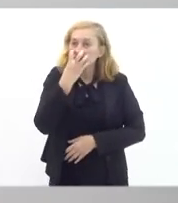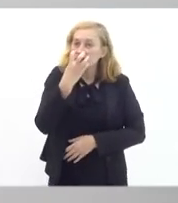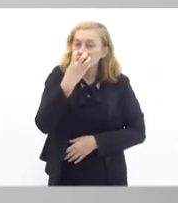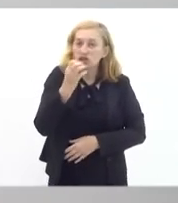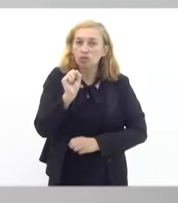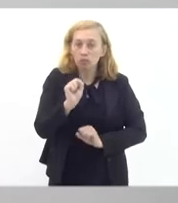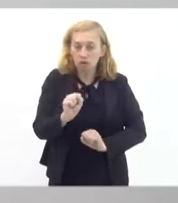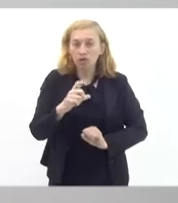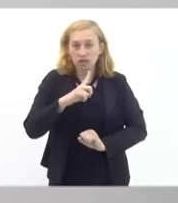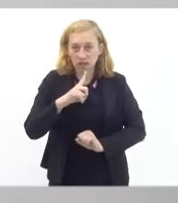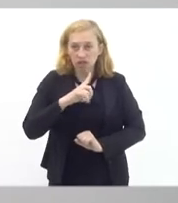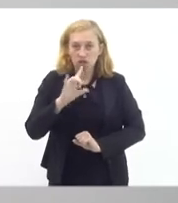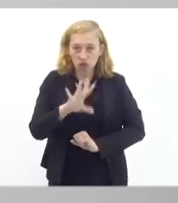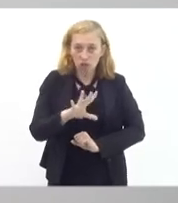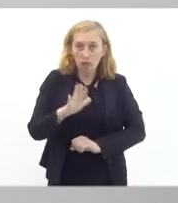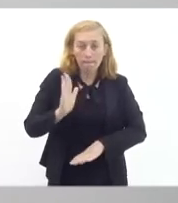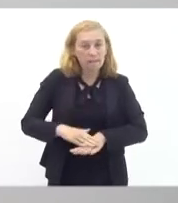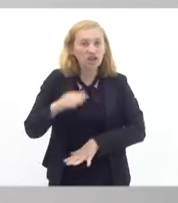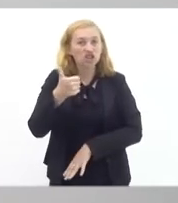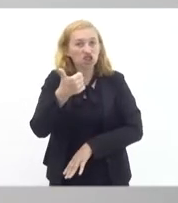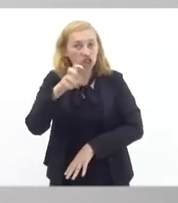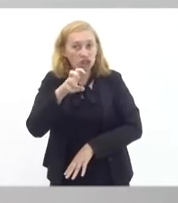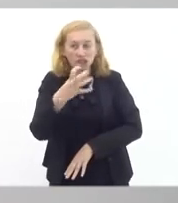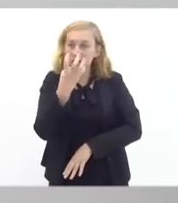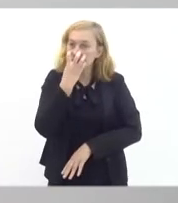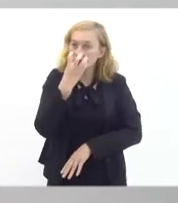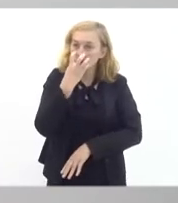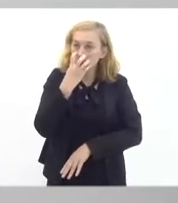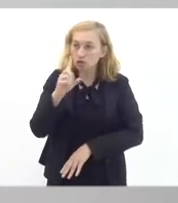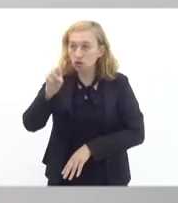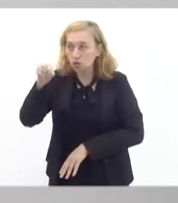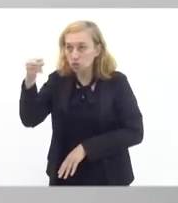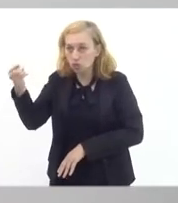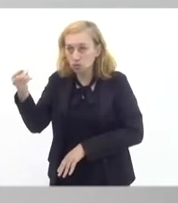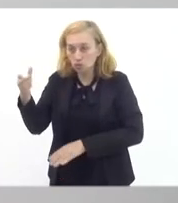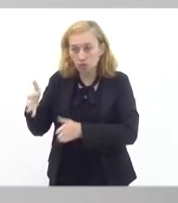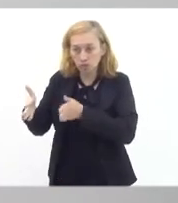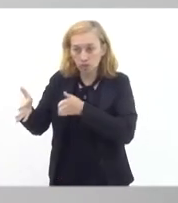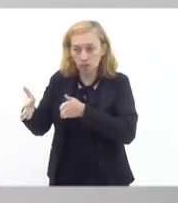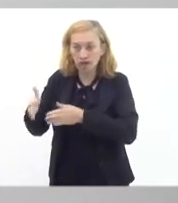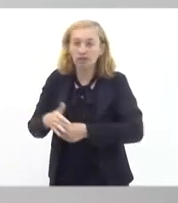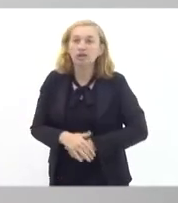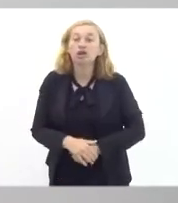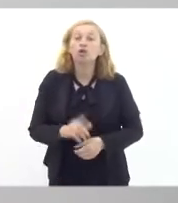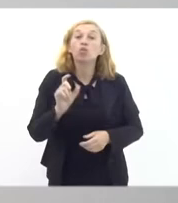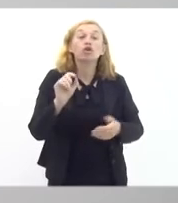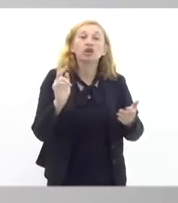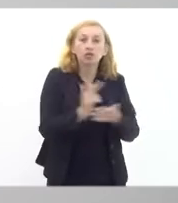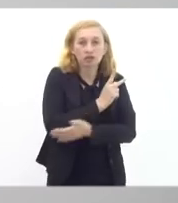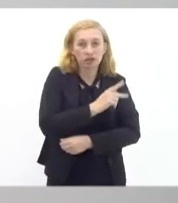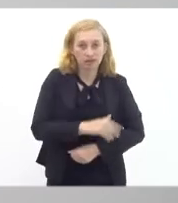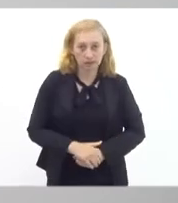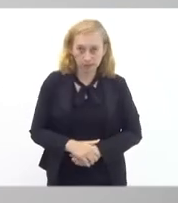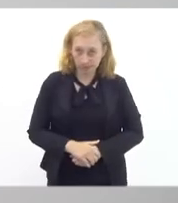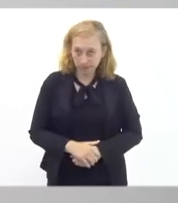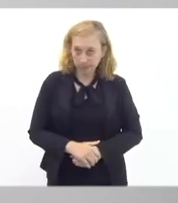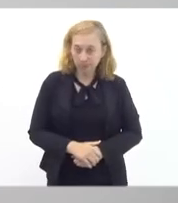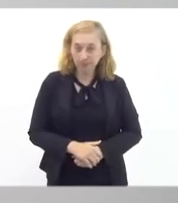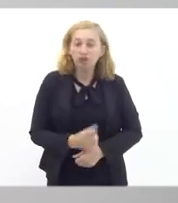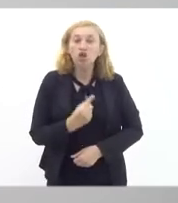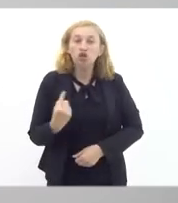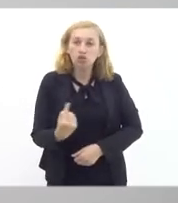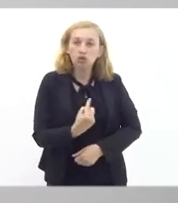15 cães. E quem tiver mais de 15 cães cai em outra categoria. Então, o que, que acontece?